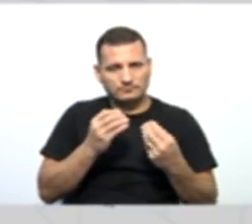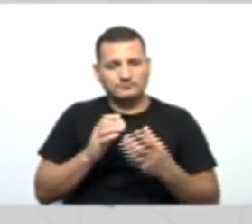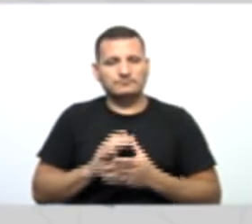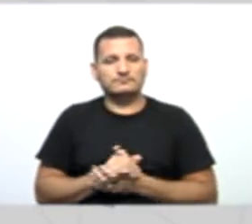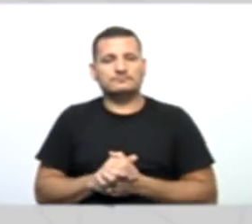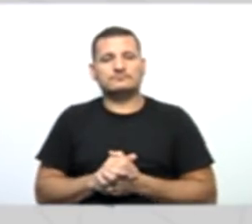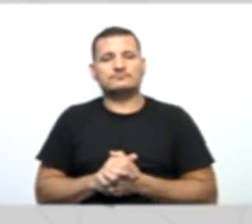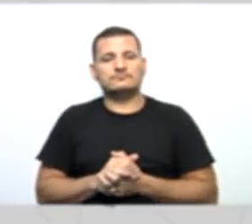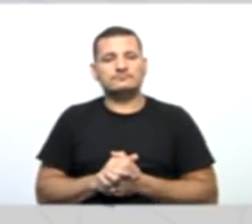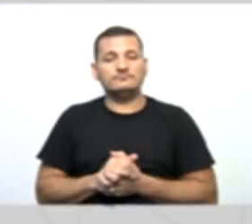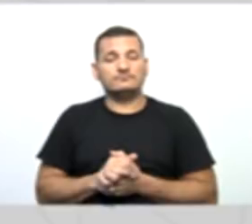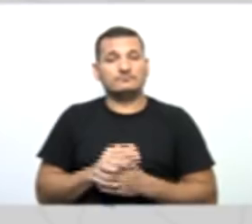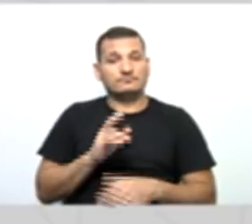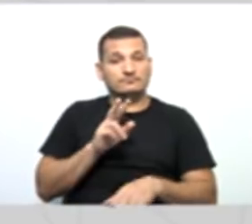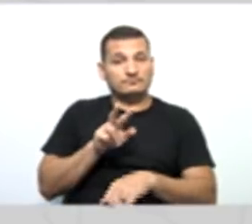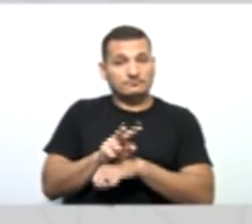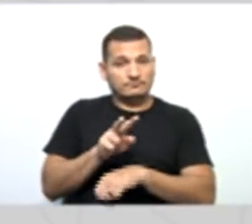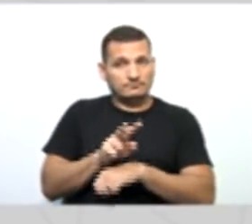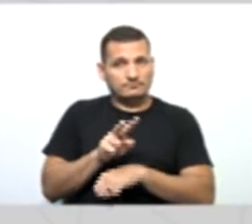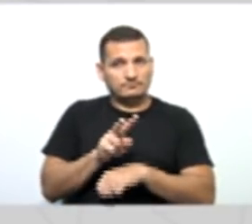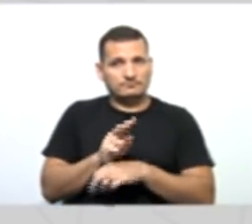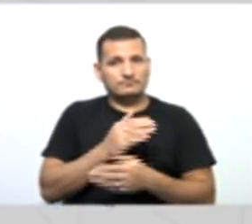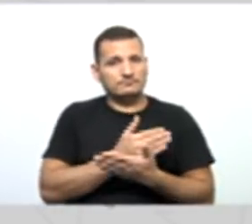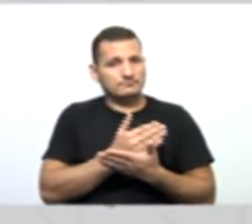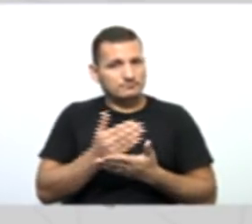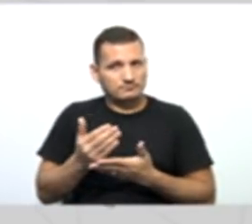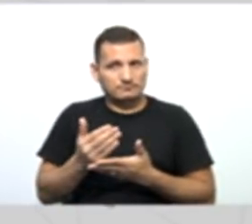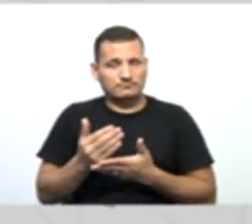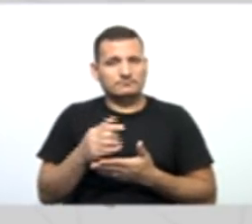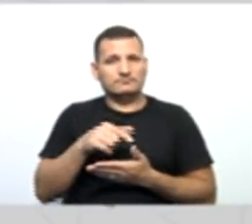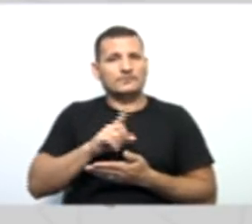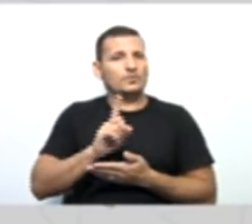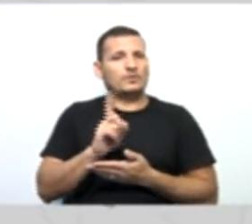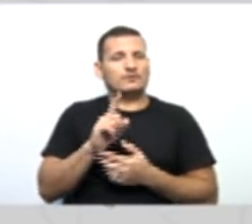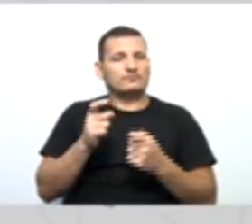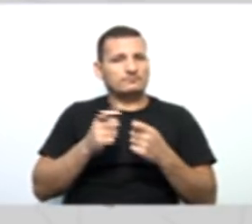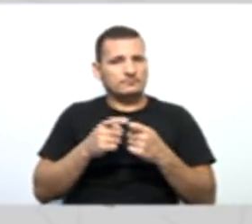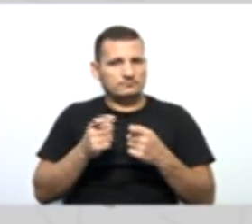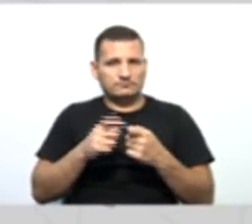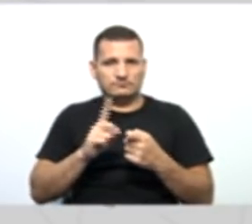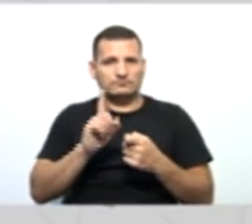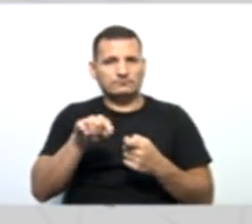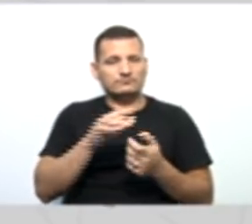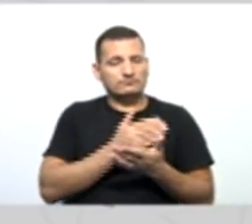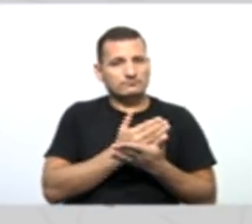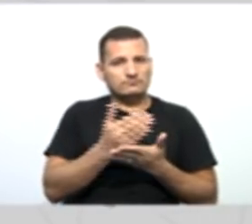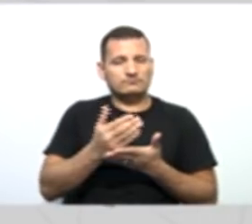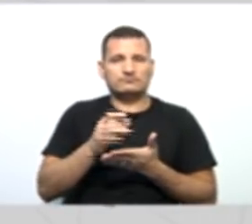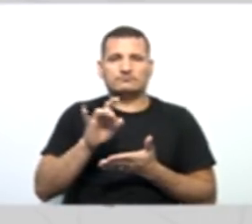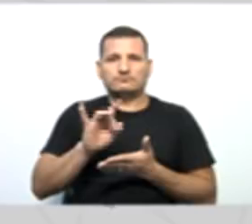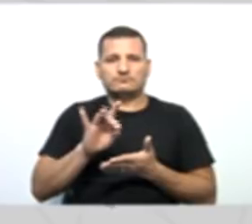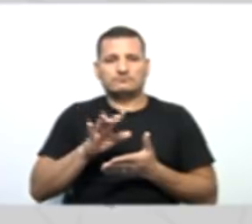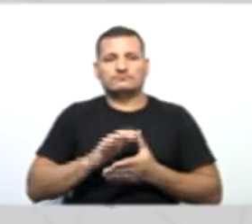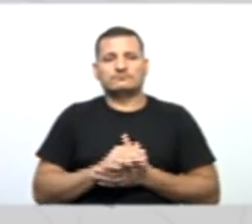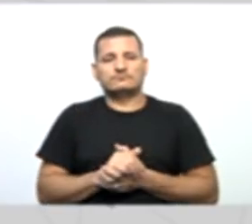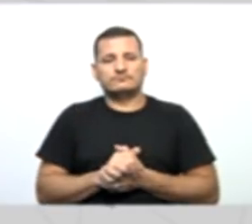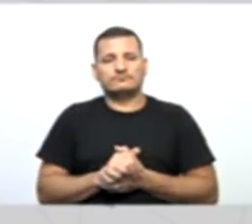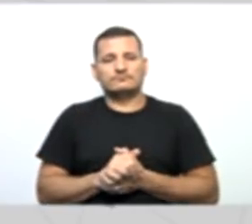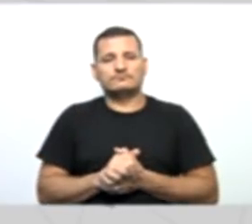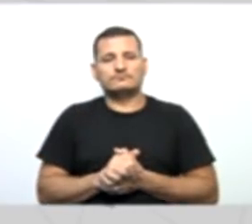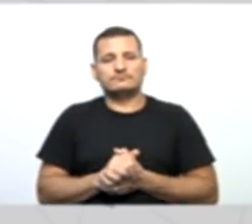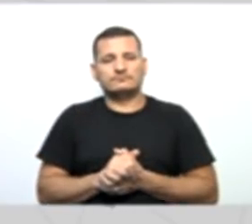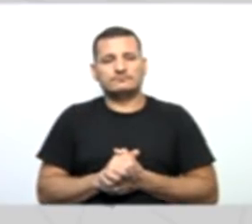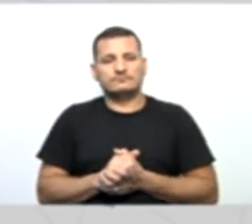cuidado. Cuidado inicial, nós não estamos falando aqui já do cuidado médico, mas o cuidado inicial. Ok?